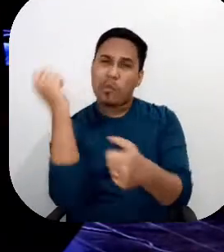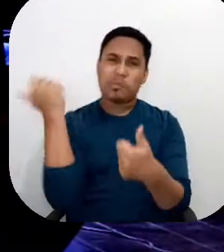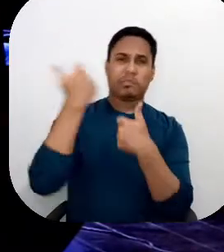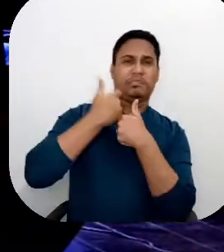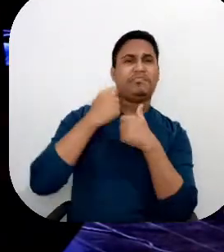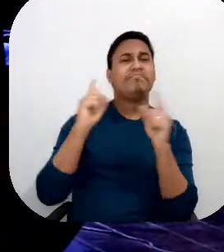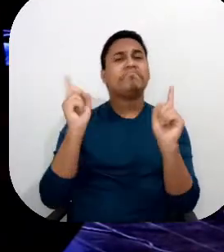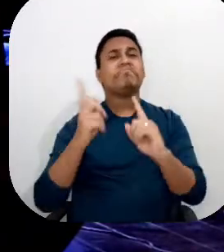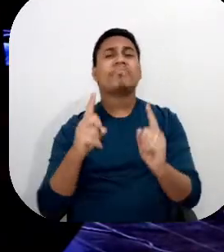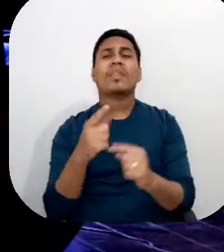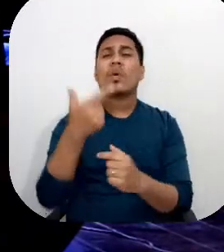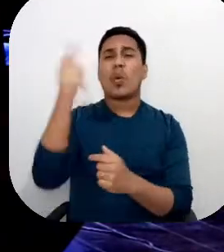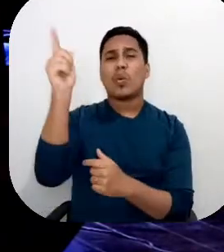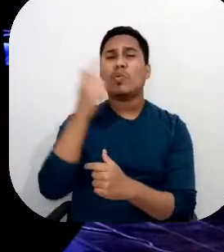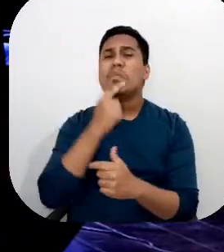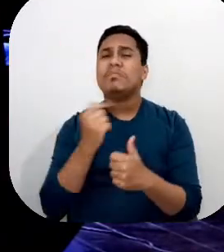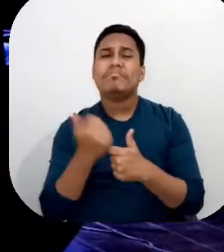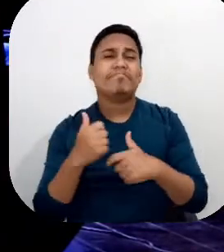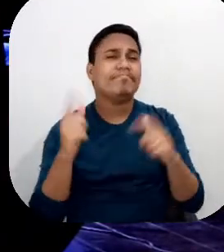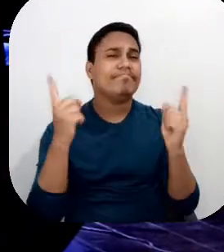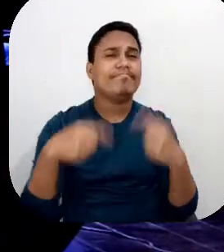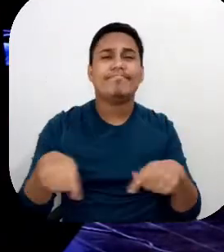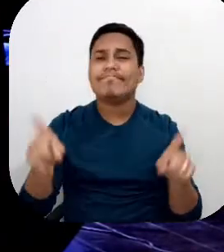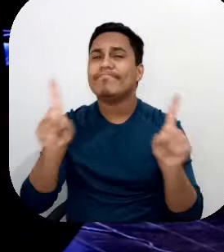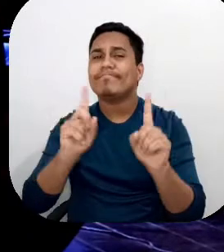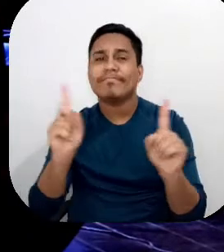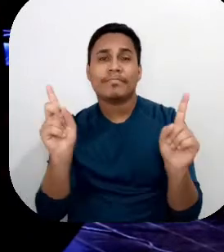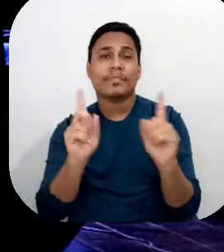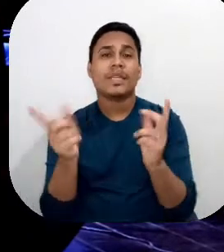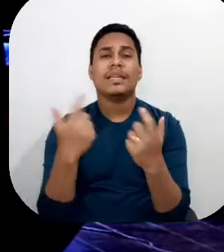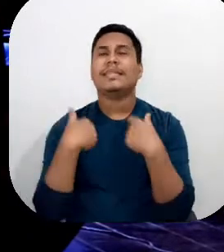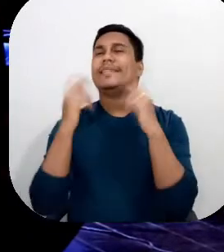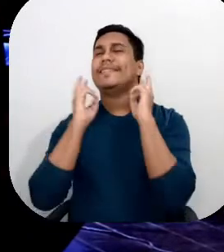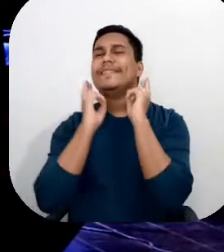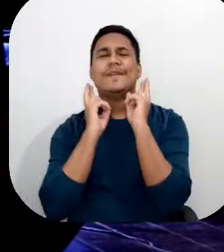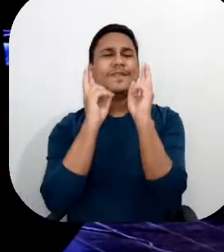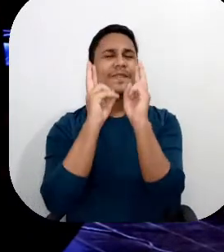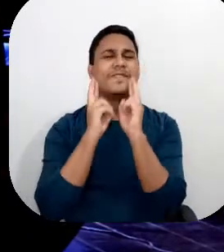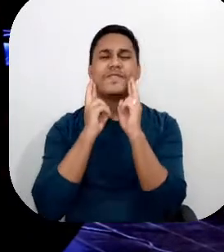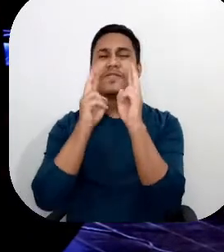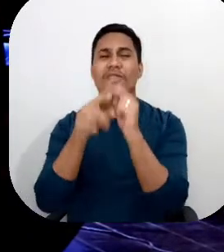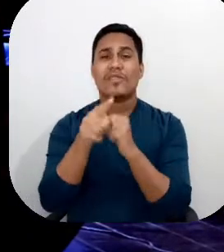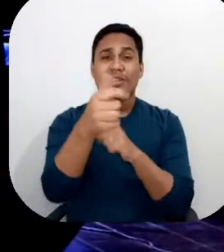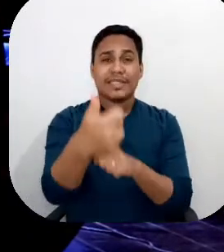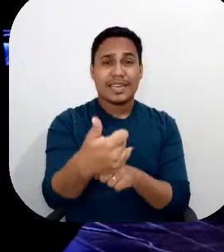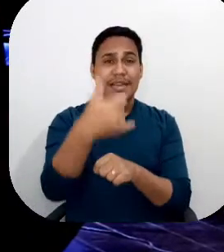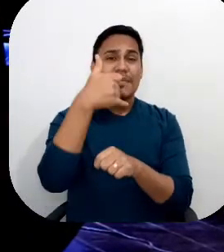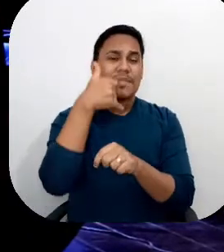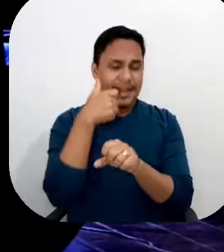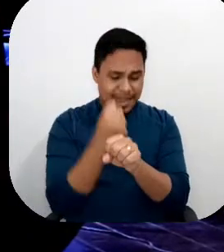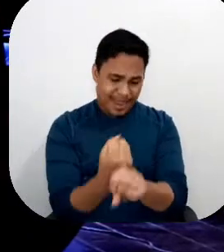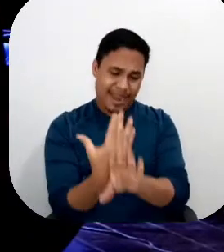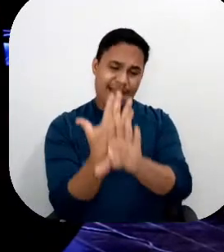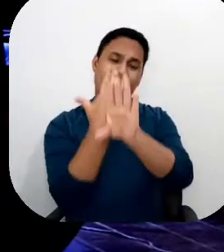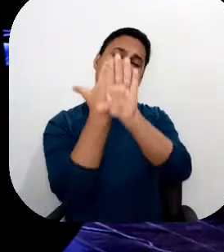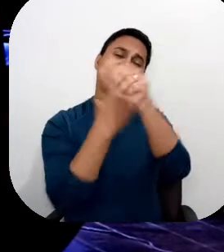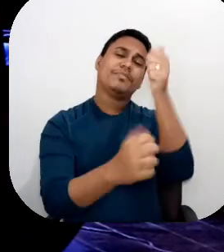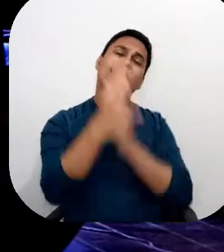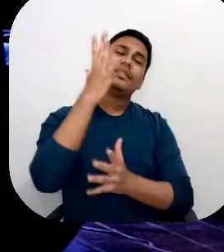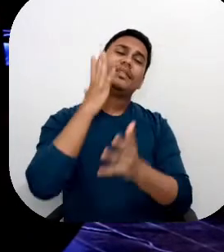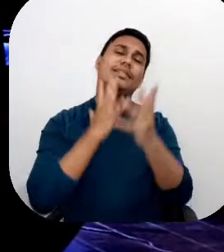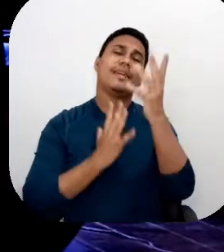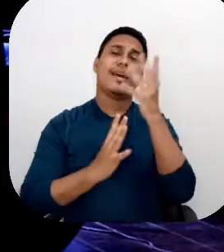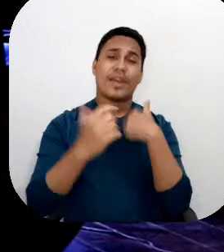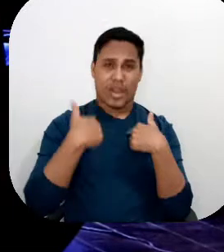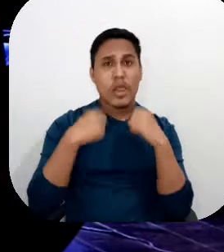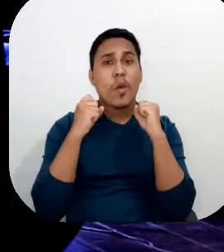voltar. Mas não deixa aquele baile te voltar. Tô rezando pra você ligar,